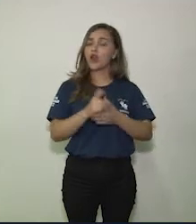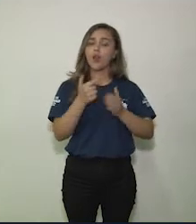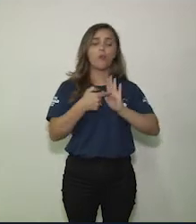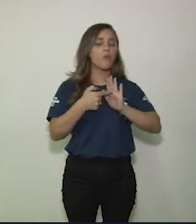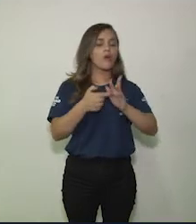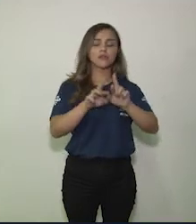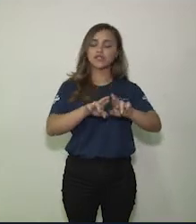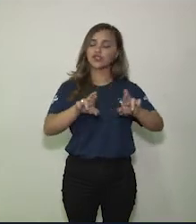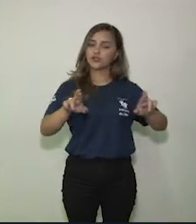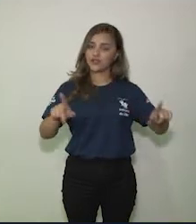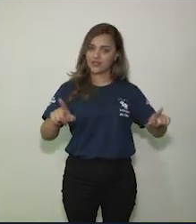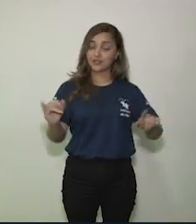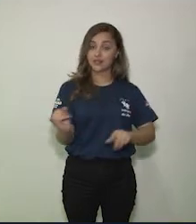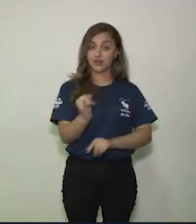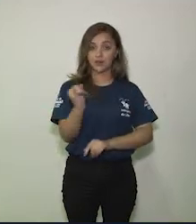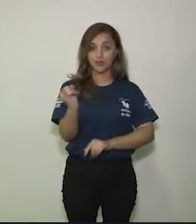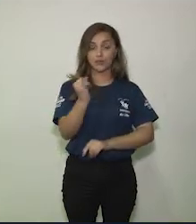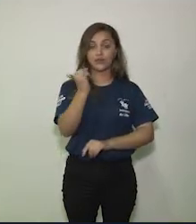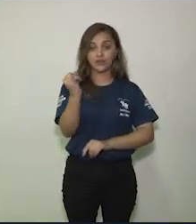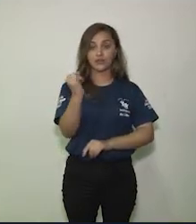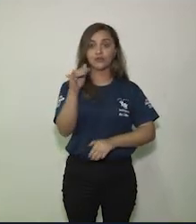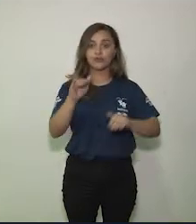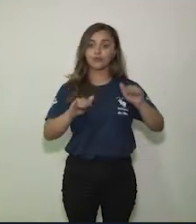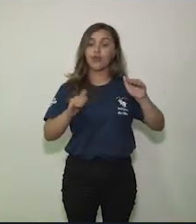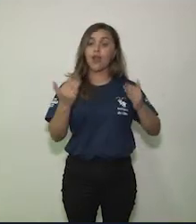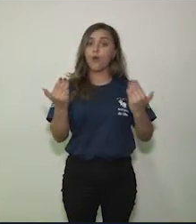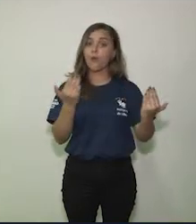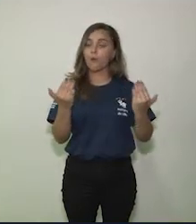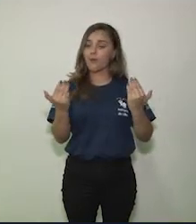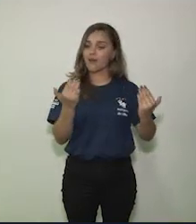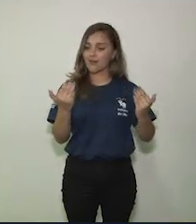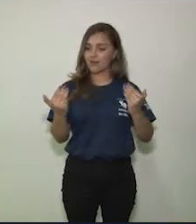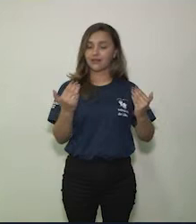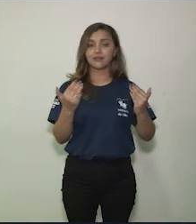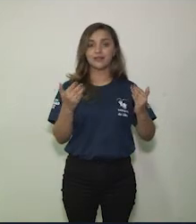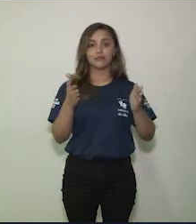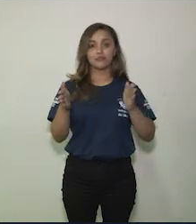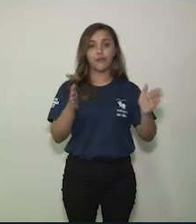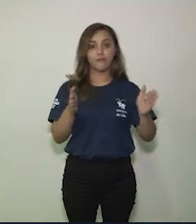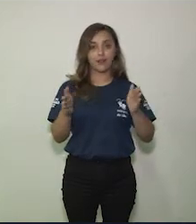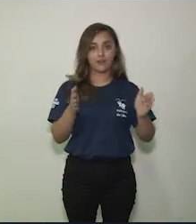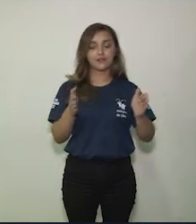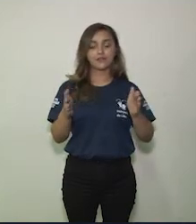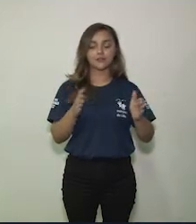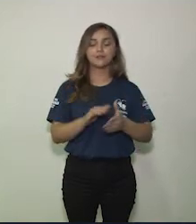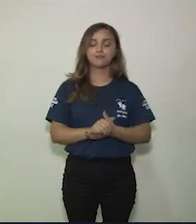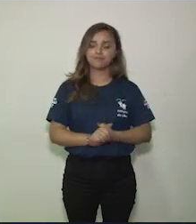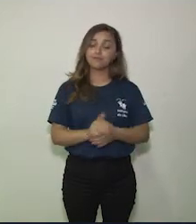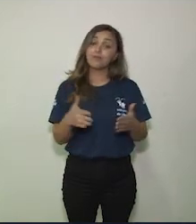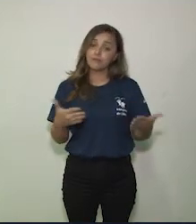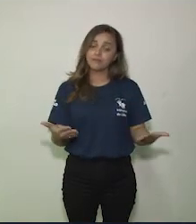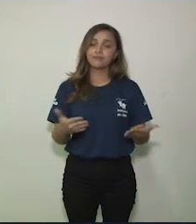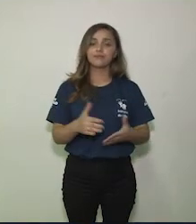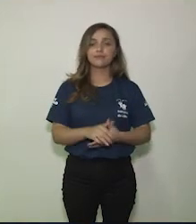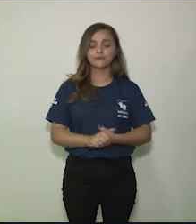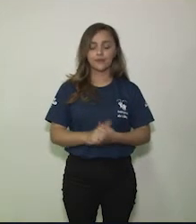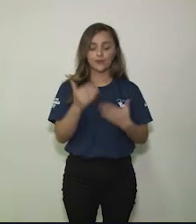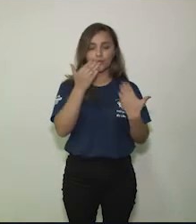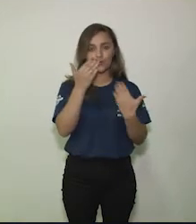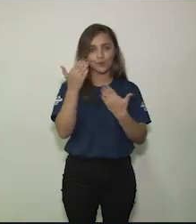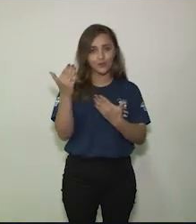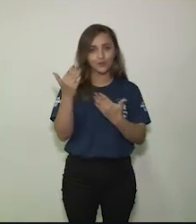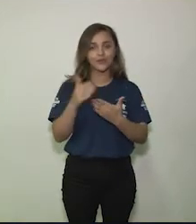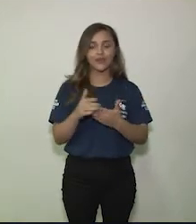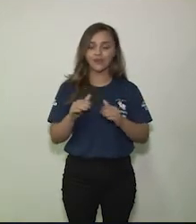diferença significativa entre as fases, uma vez que os intervalos de confiança se sobrepõem. É isso. Muito